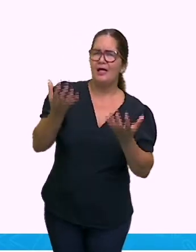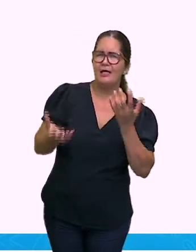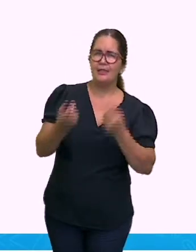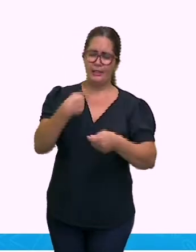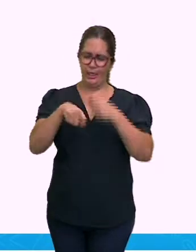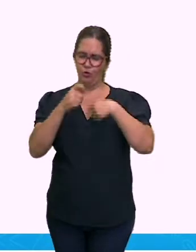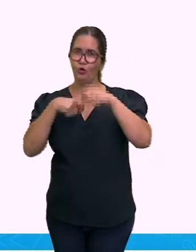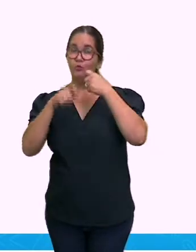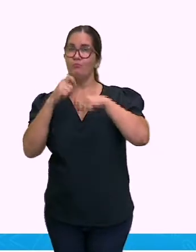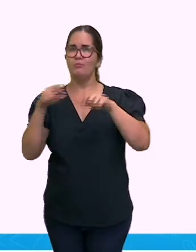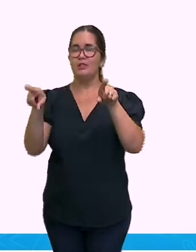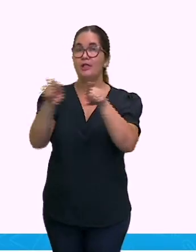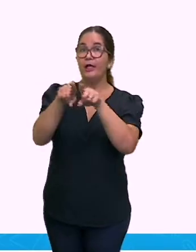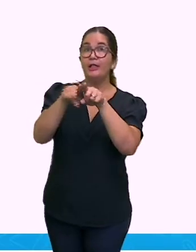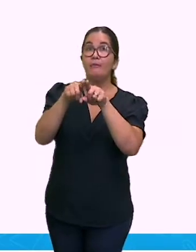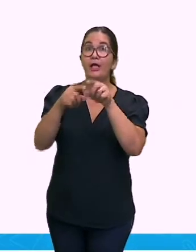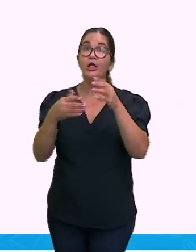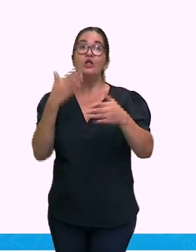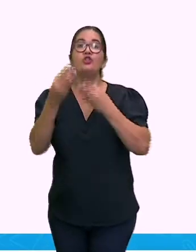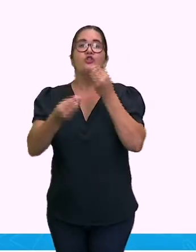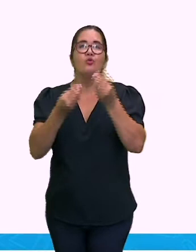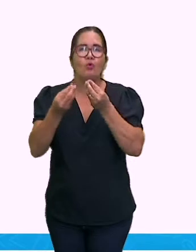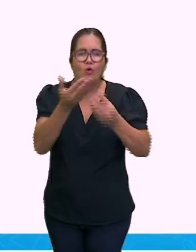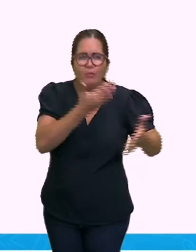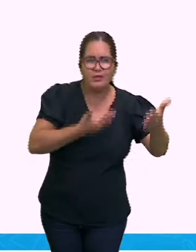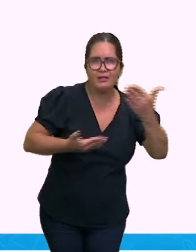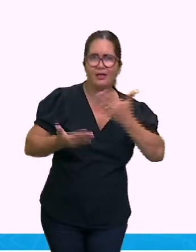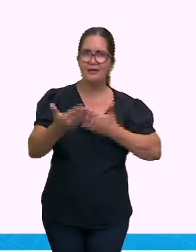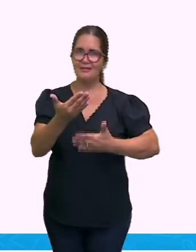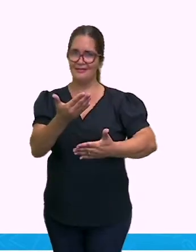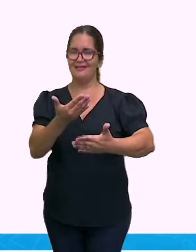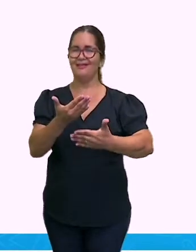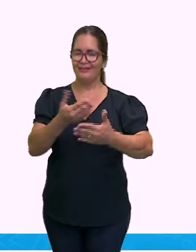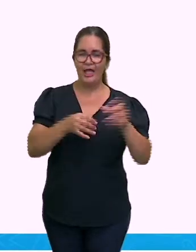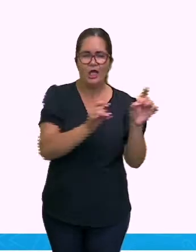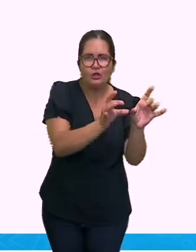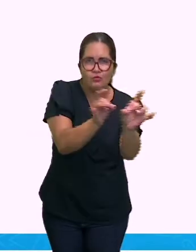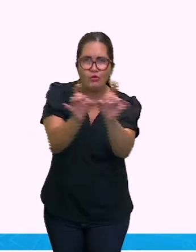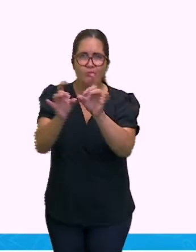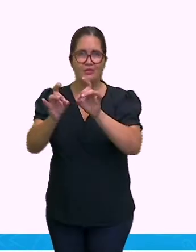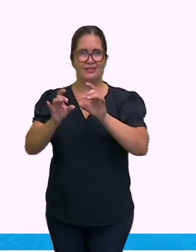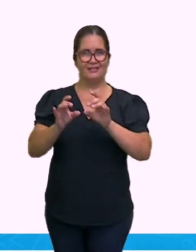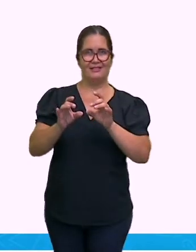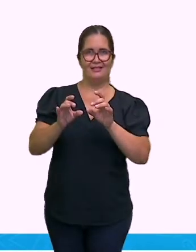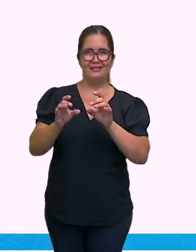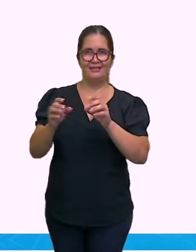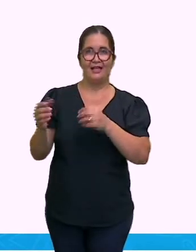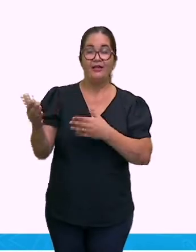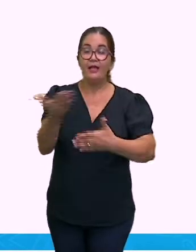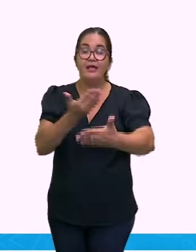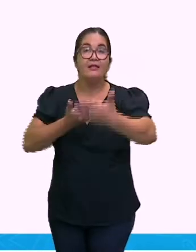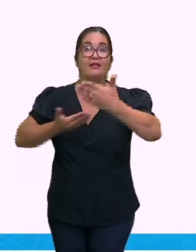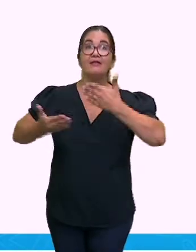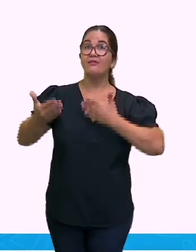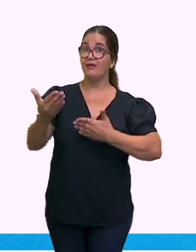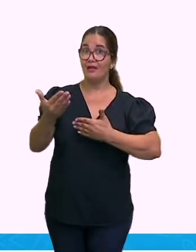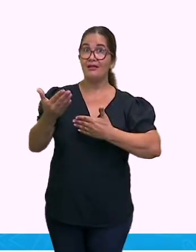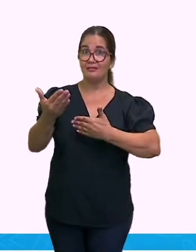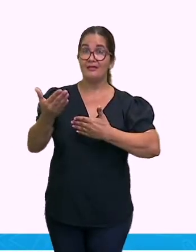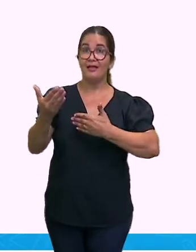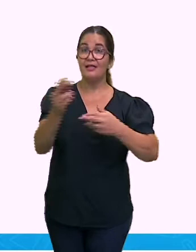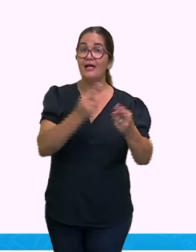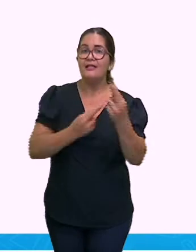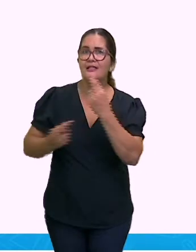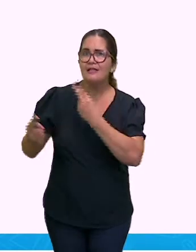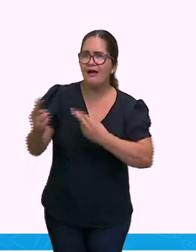o intervencionismo e o colonialismo. Então, aqui está exemplificado para vocês